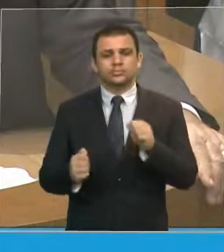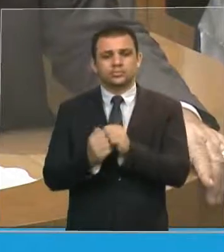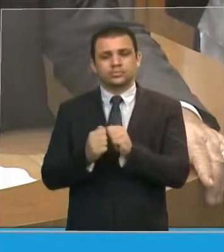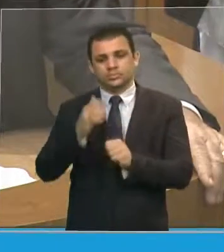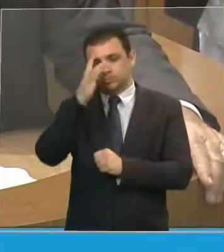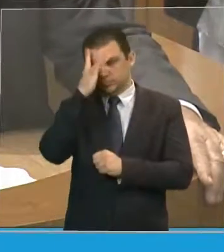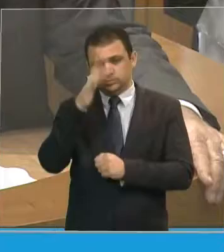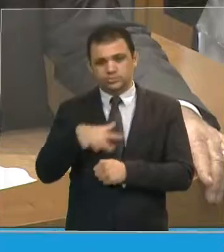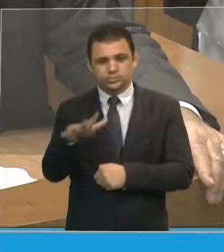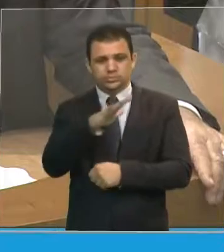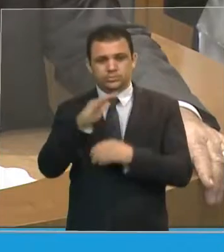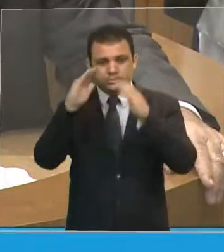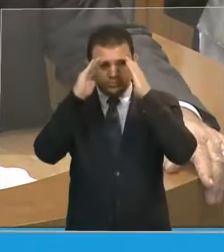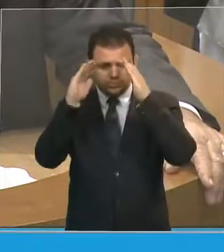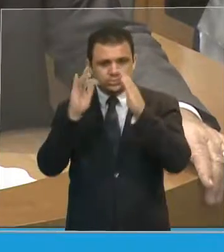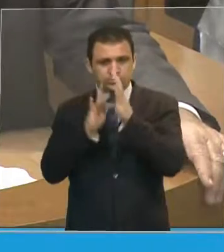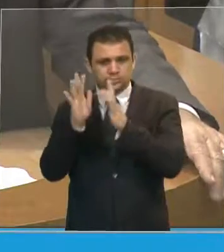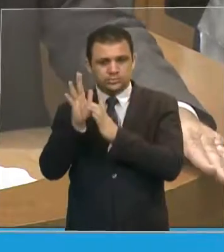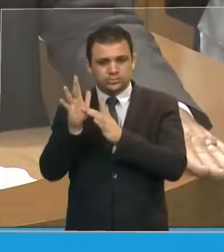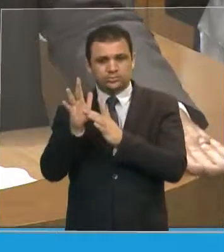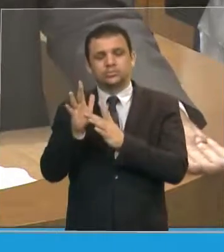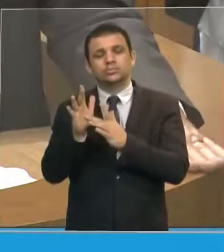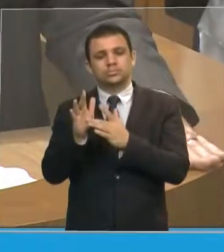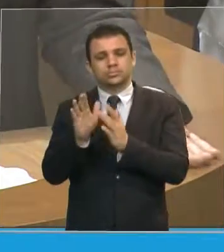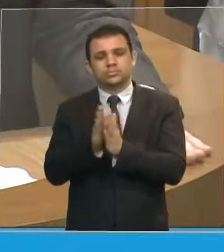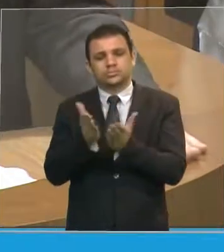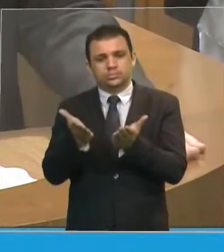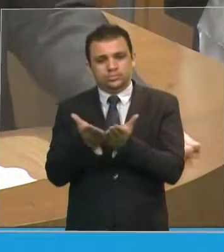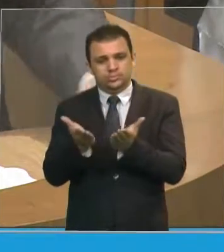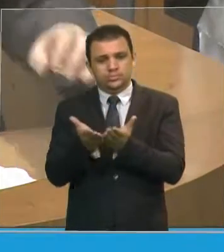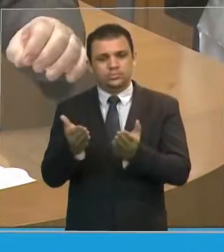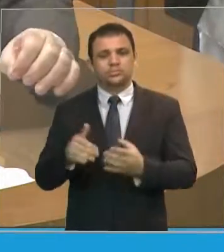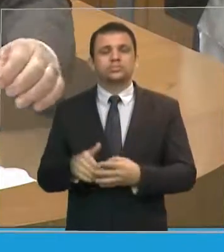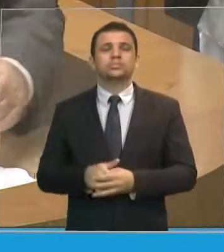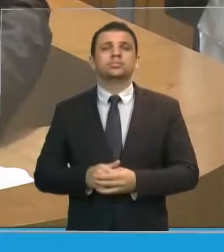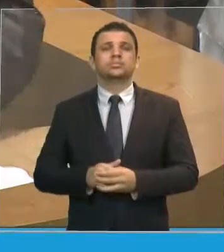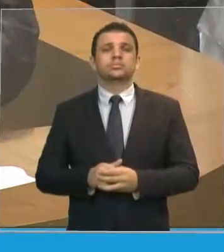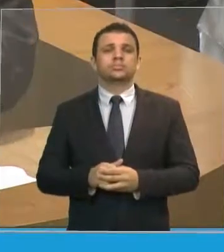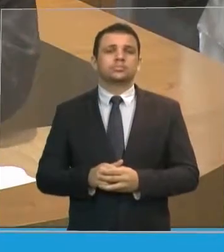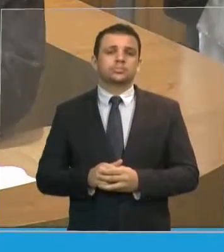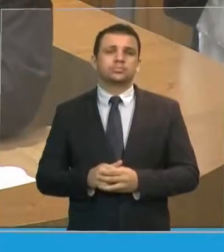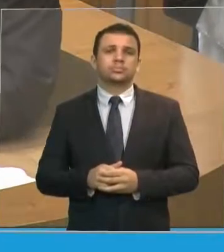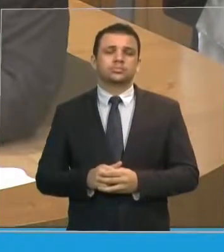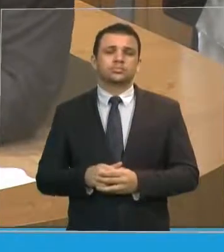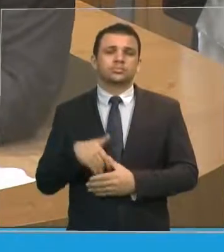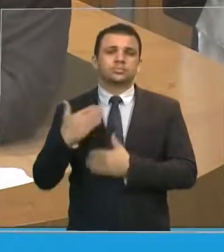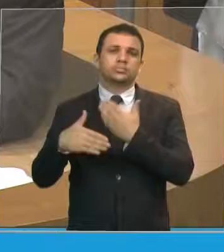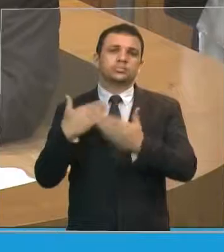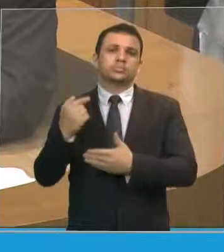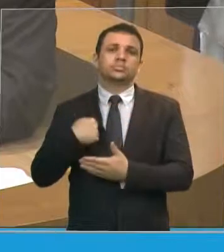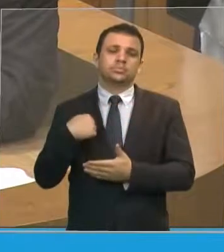cristão, evangélico. E ao chegar aqui